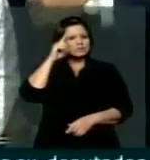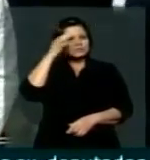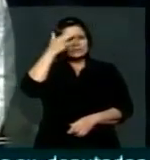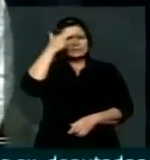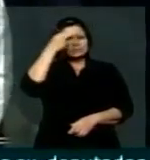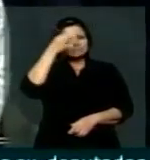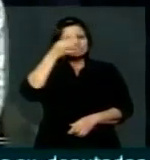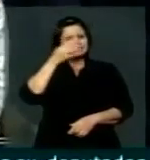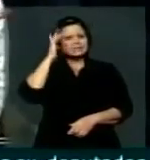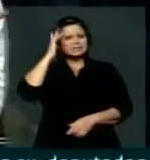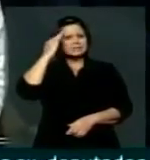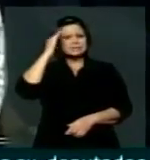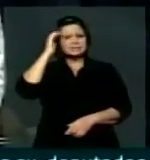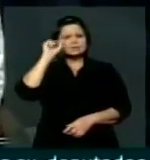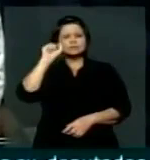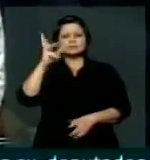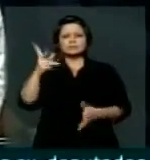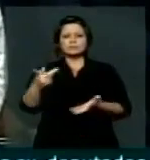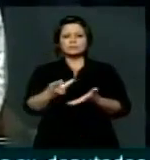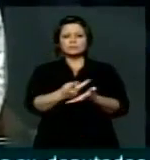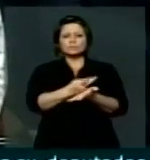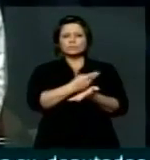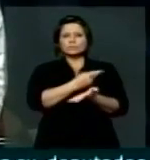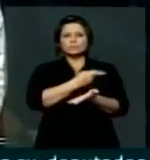compreendermos o quase inexplicável,